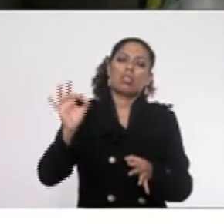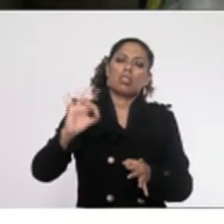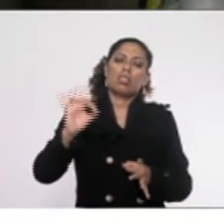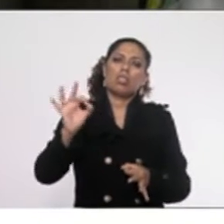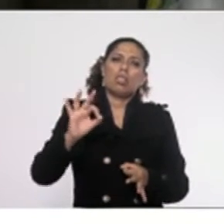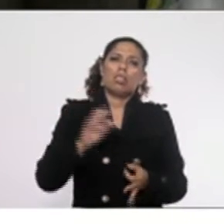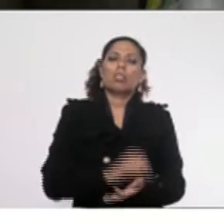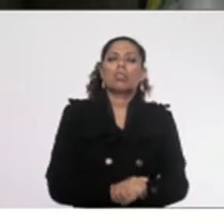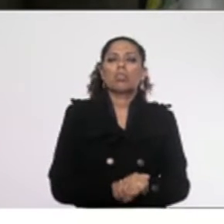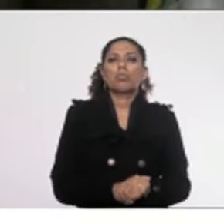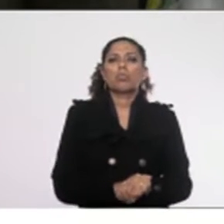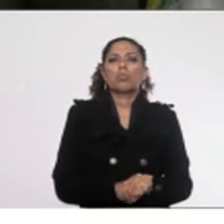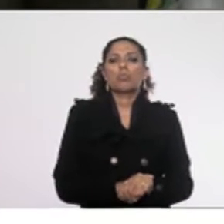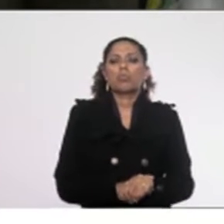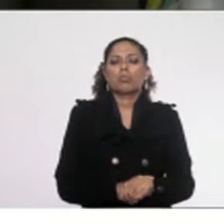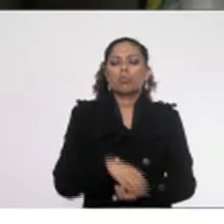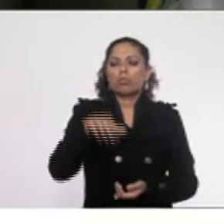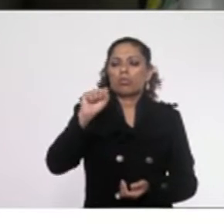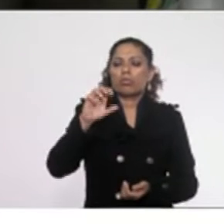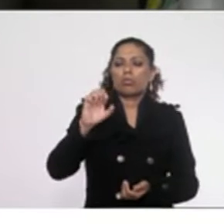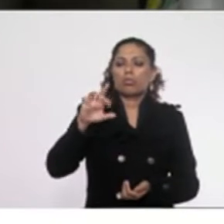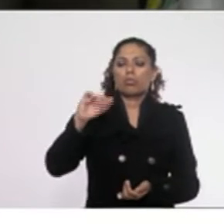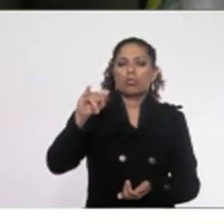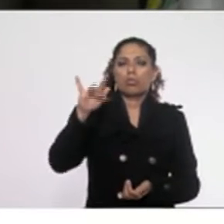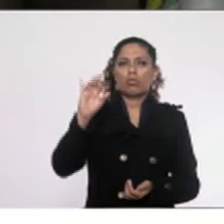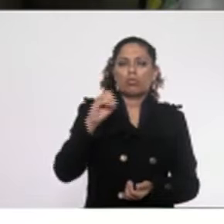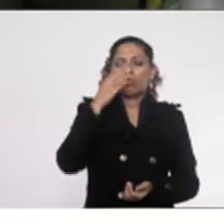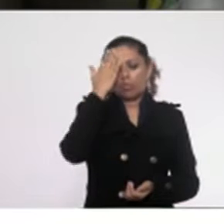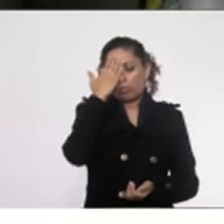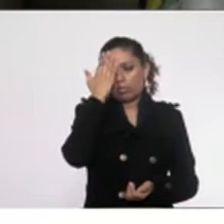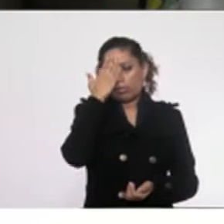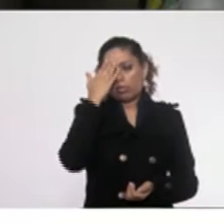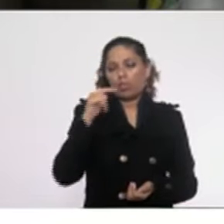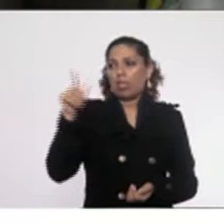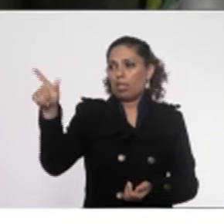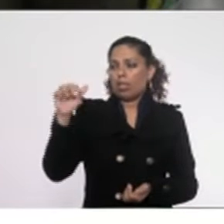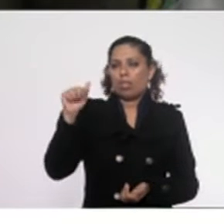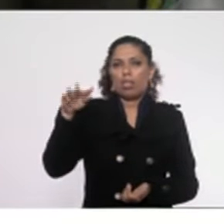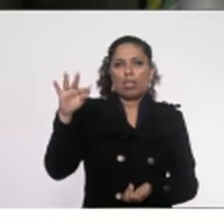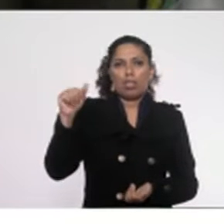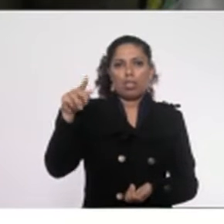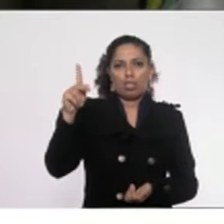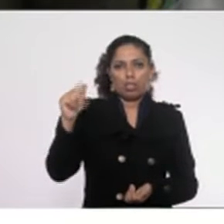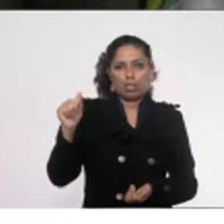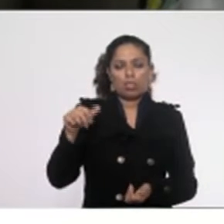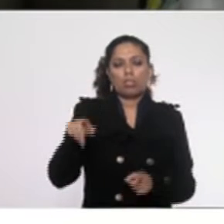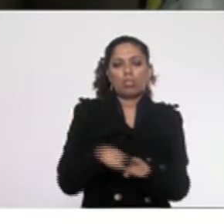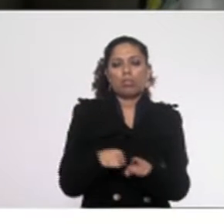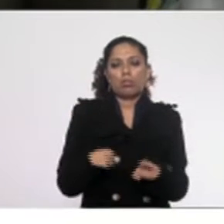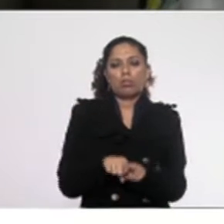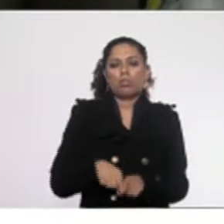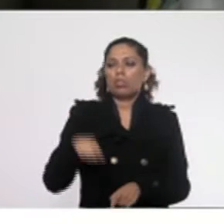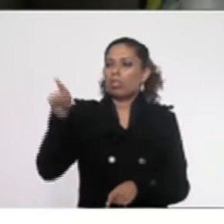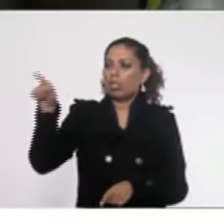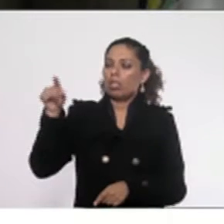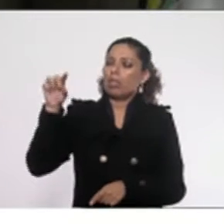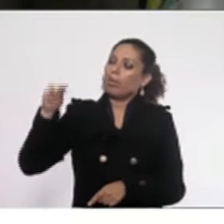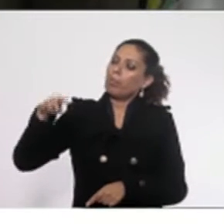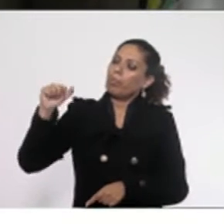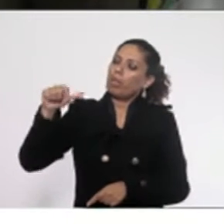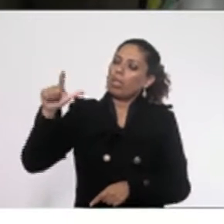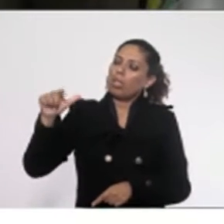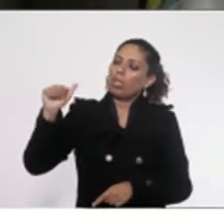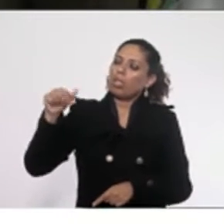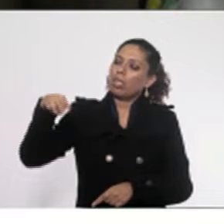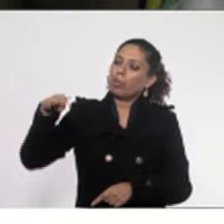Sérgio, sabe que é verdade, a Ada sabe que é verdade, a Malaguti